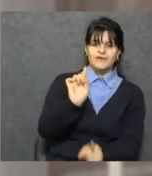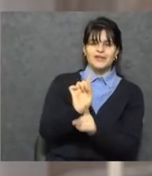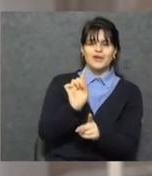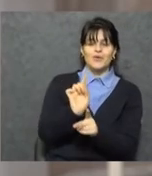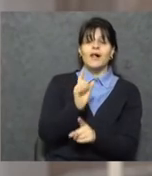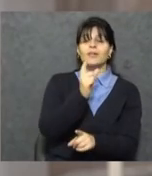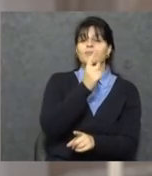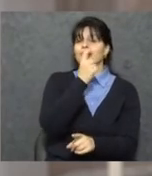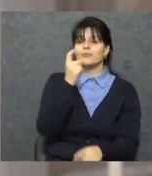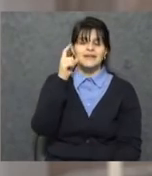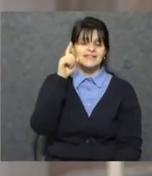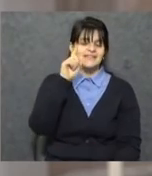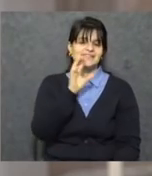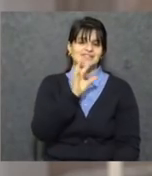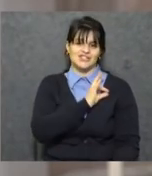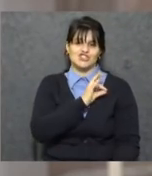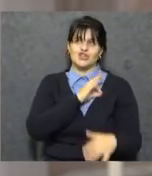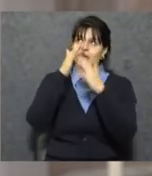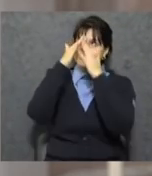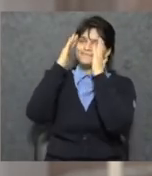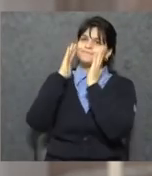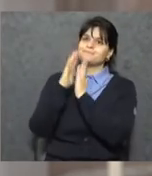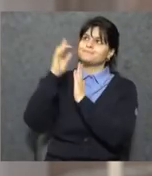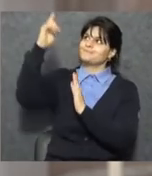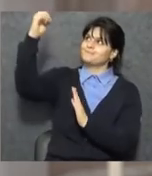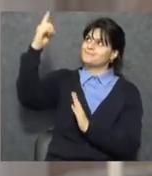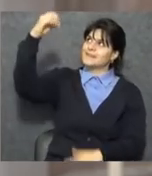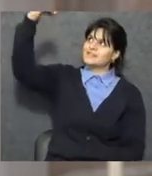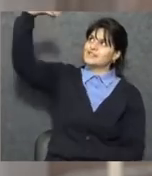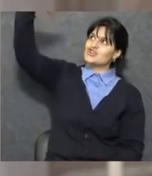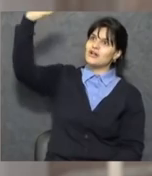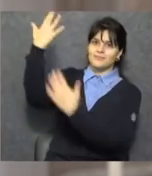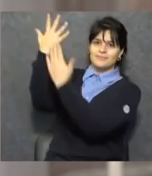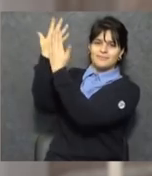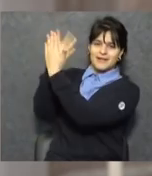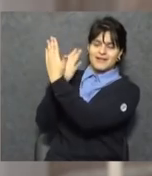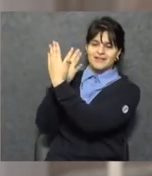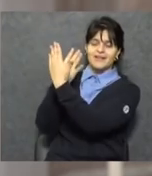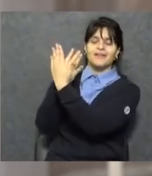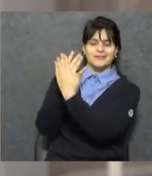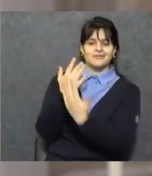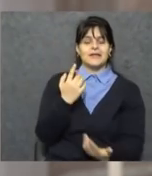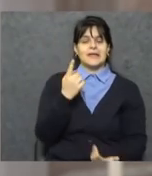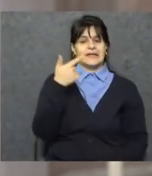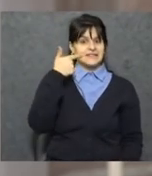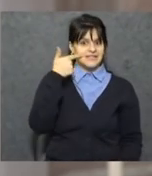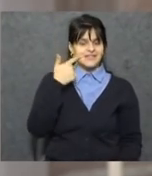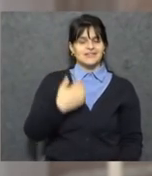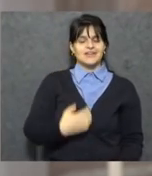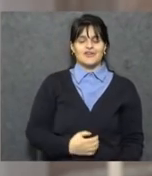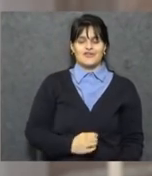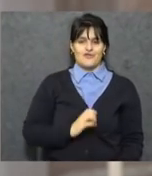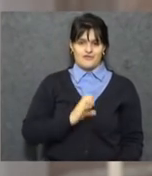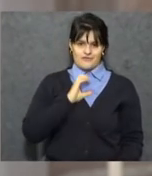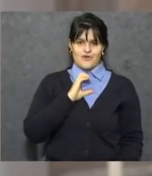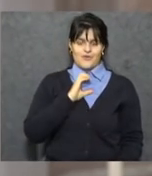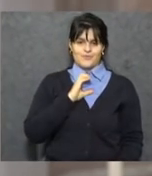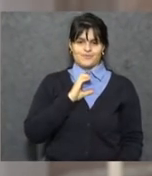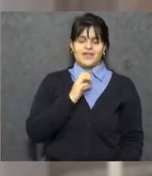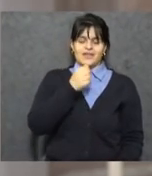sol. E confiou, apesar de tudo. E mesmo nessa situação de sofrimento, não deixou